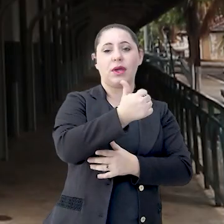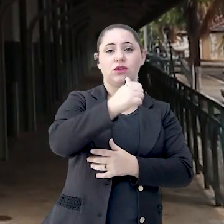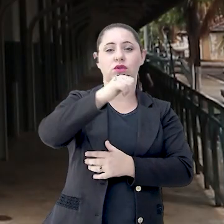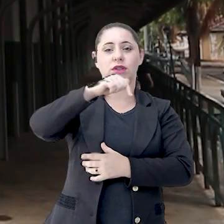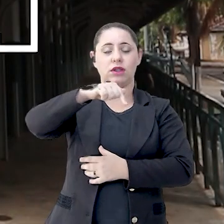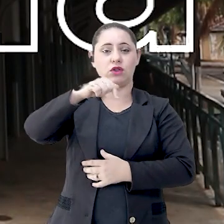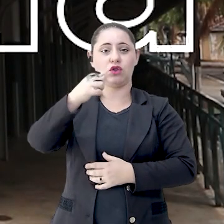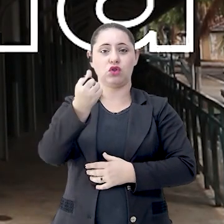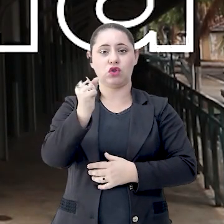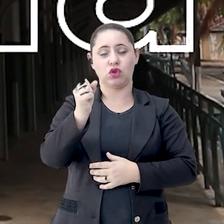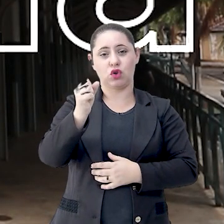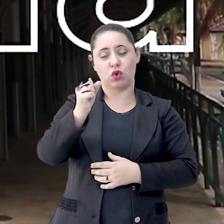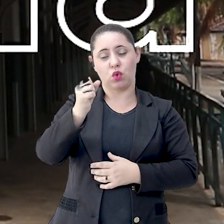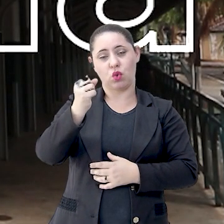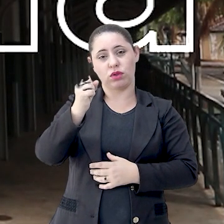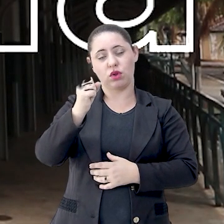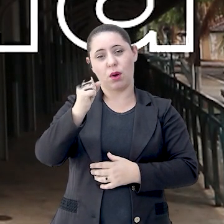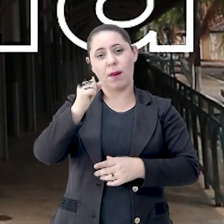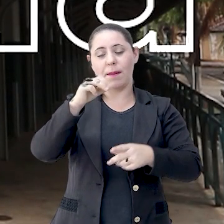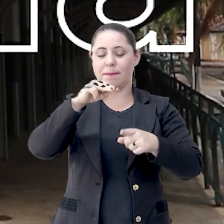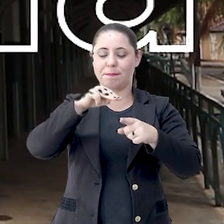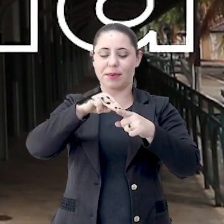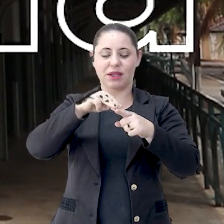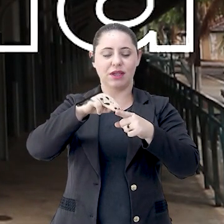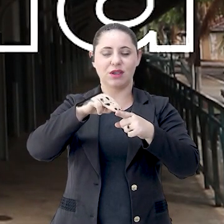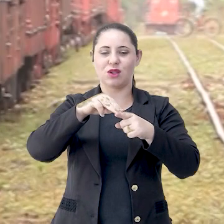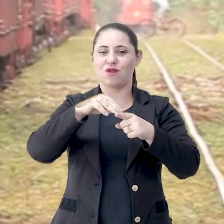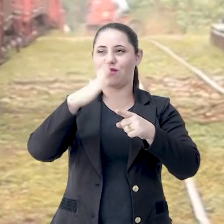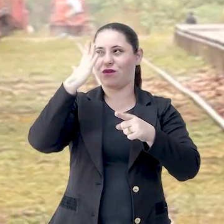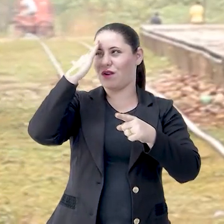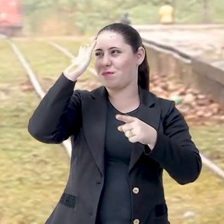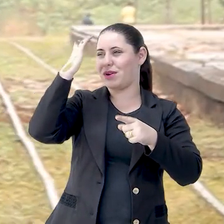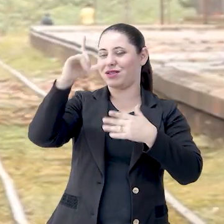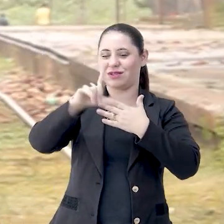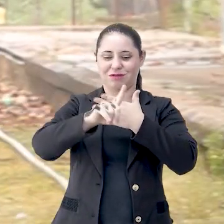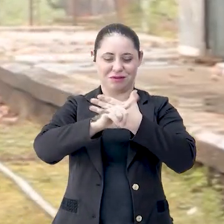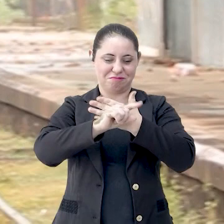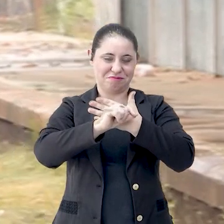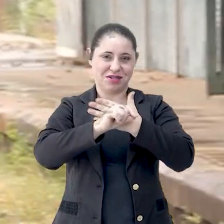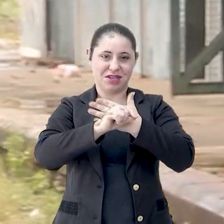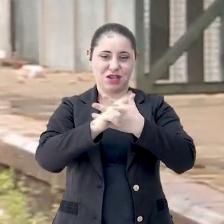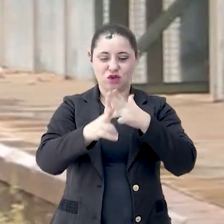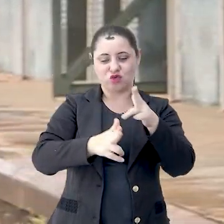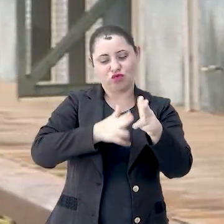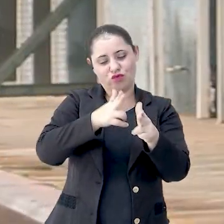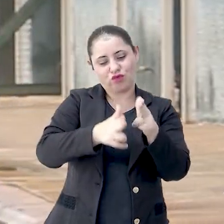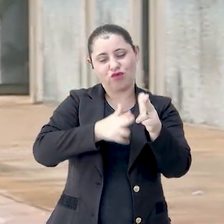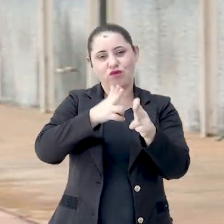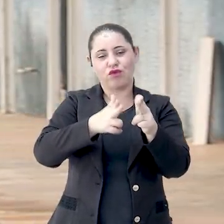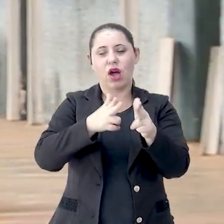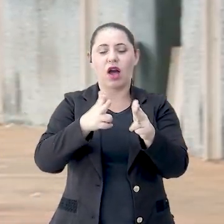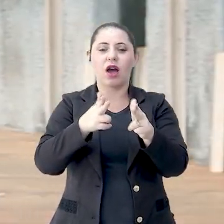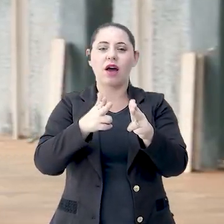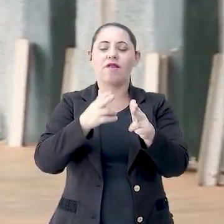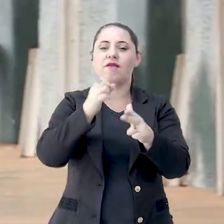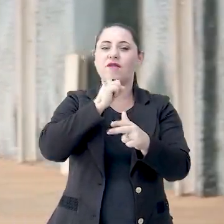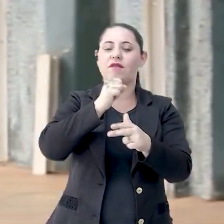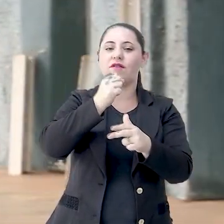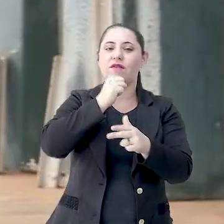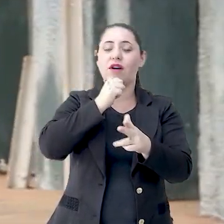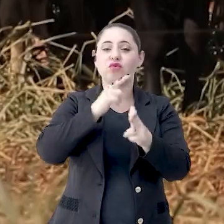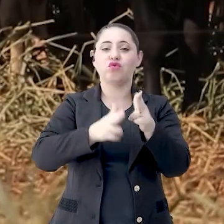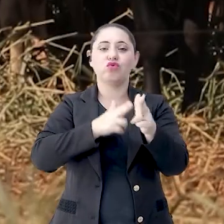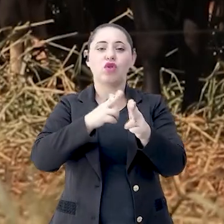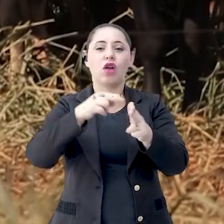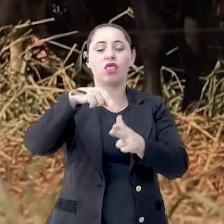1778, Miranda é famosa no Brasil pelo Pantanal e pelo trem da antiga estrada de ferro da Novo Oeste do Brasil.